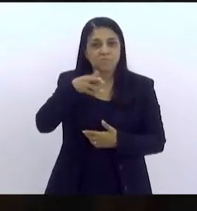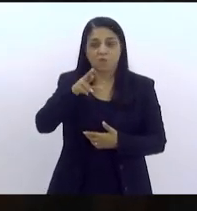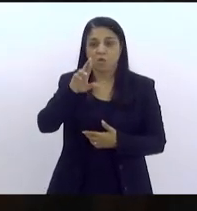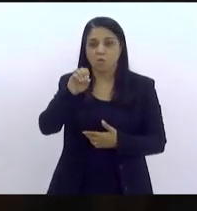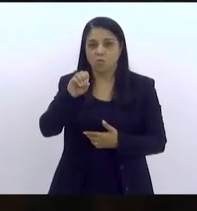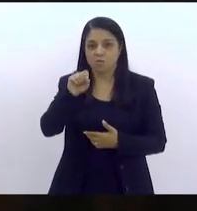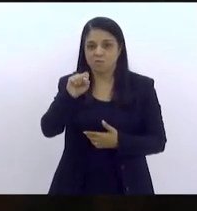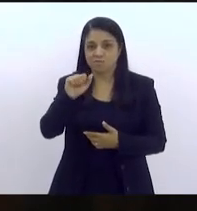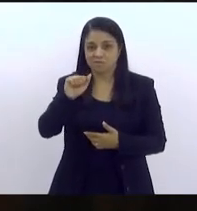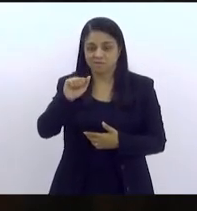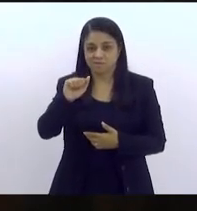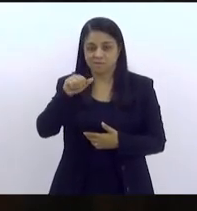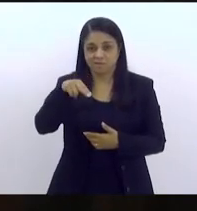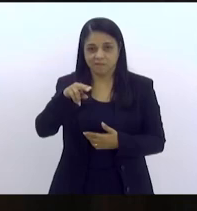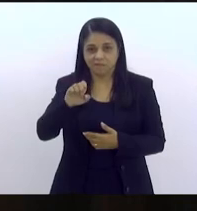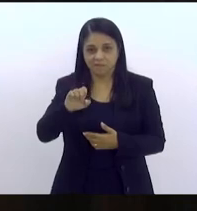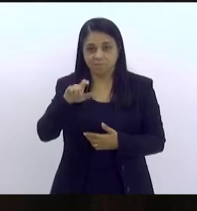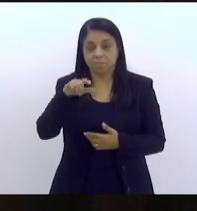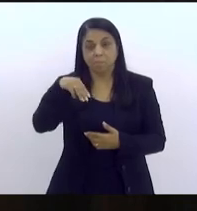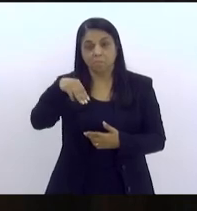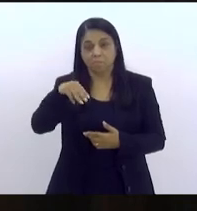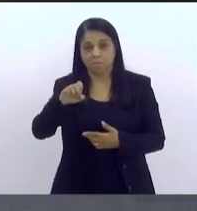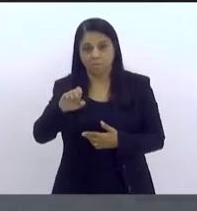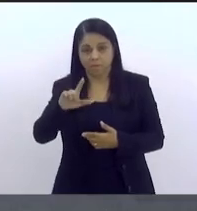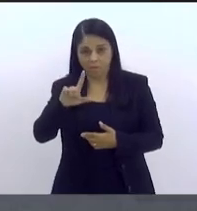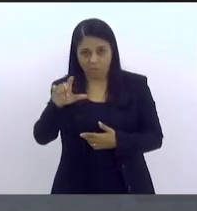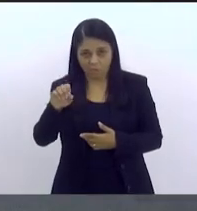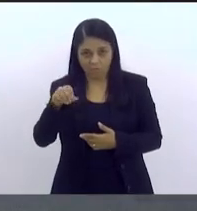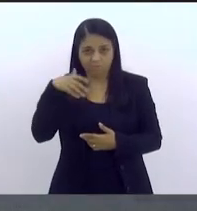Rosane Melo com suas considerações